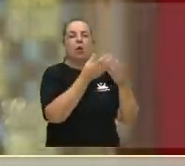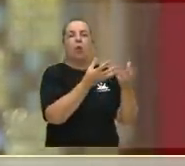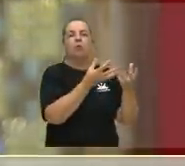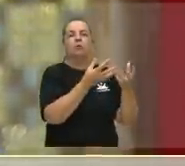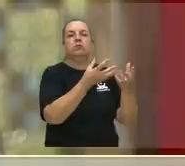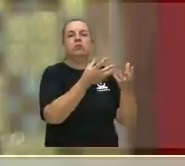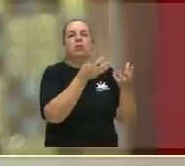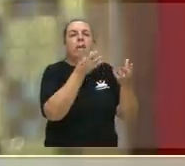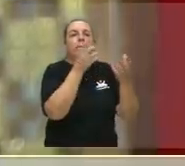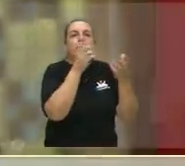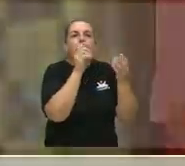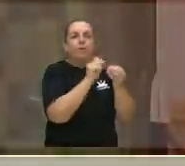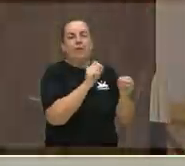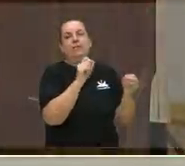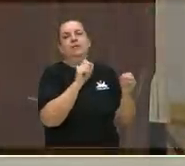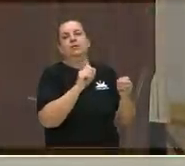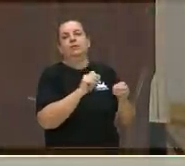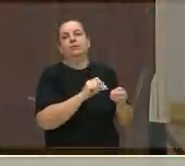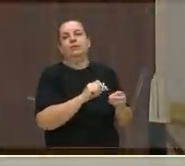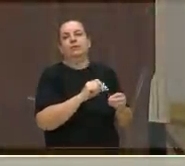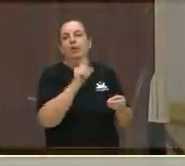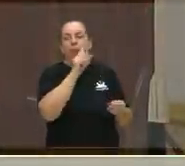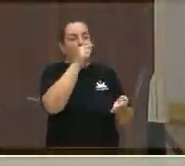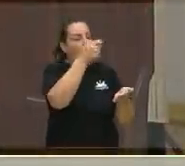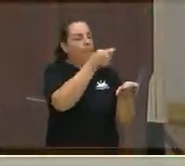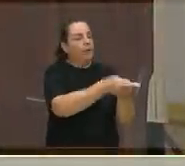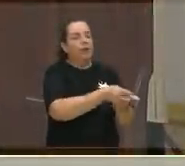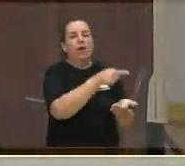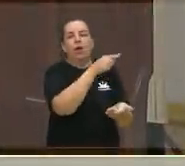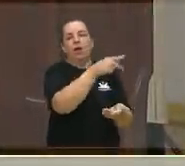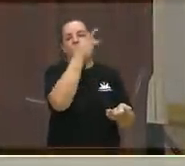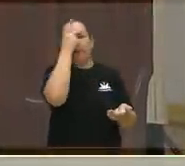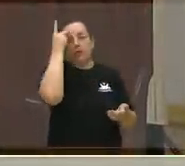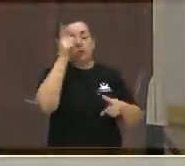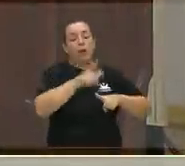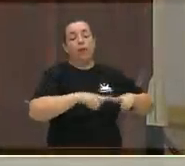que não ok grande